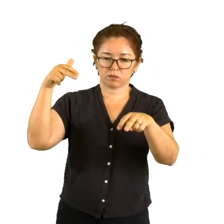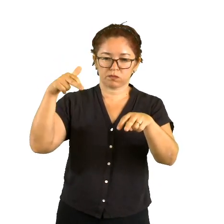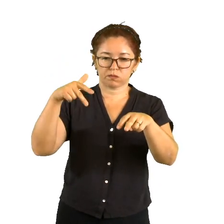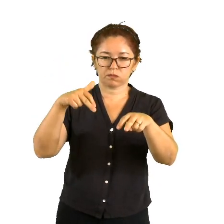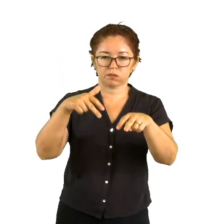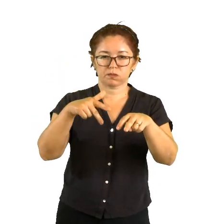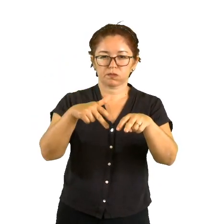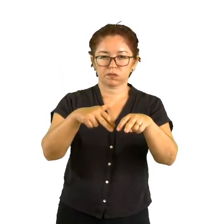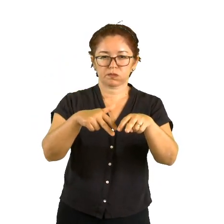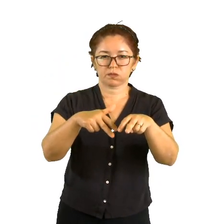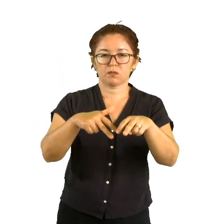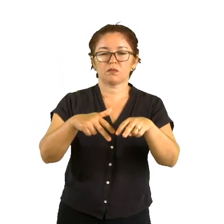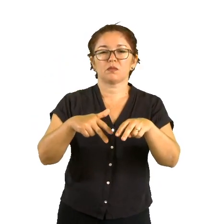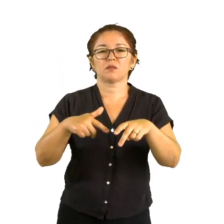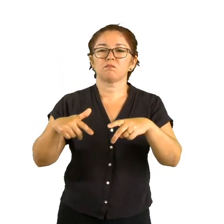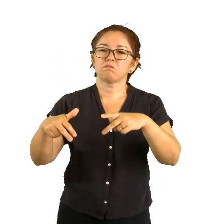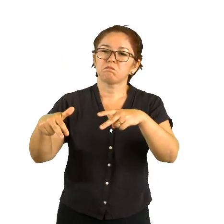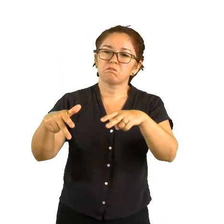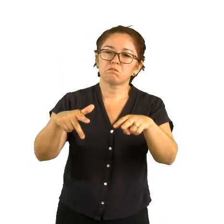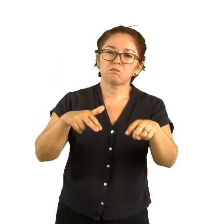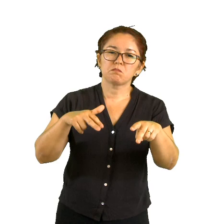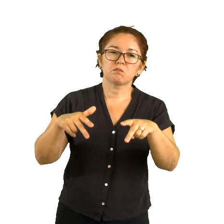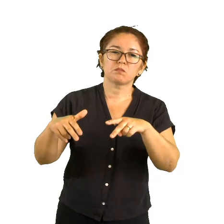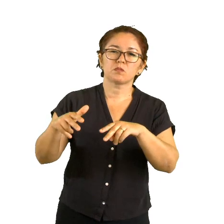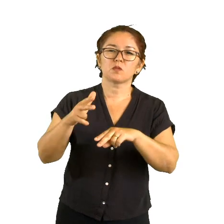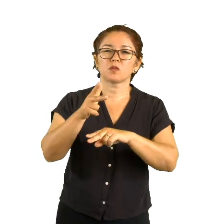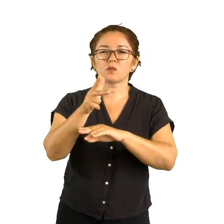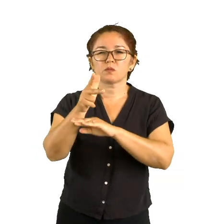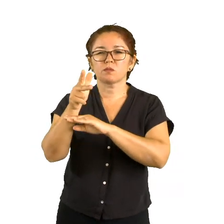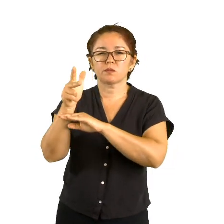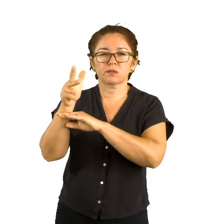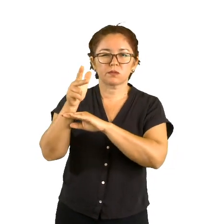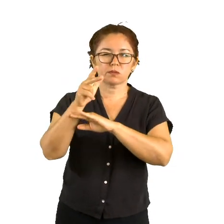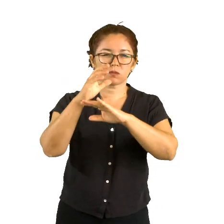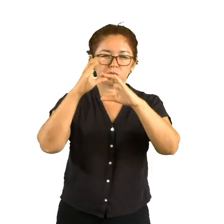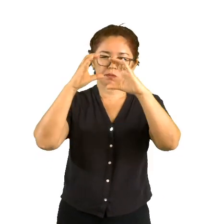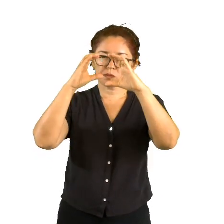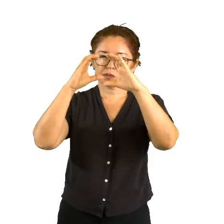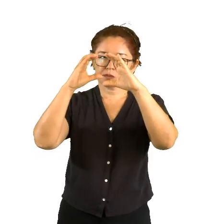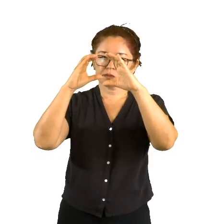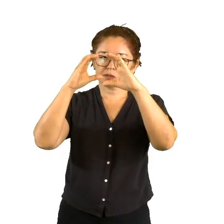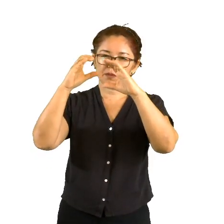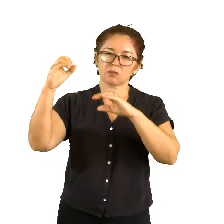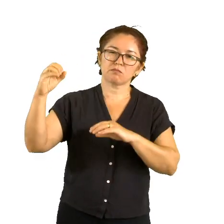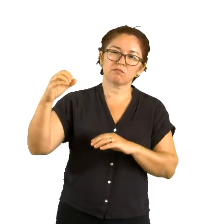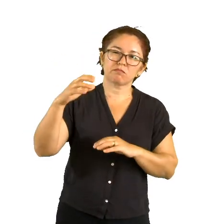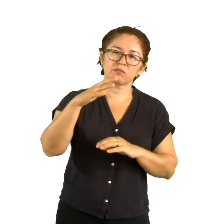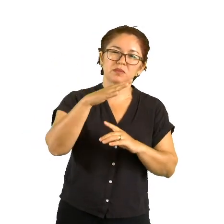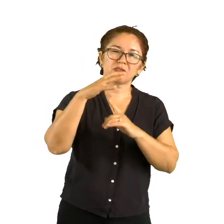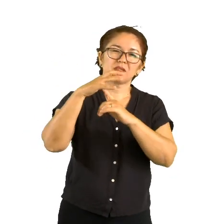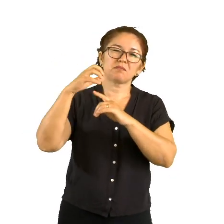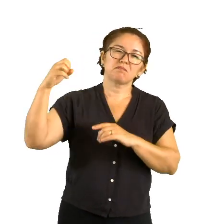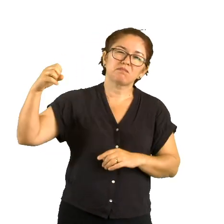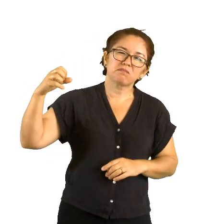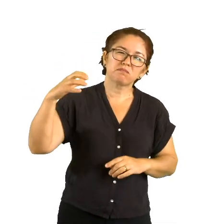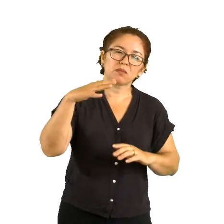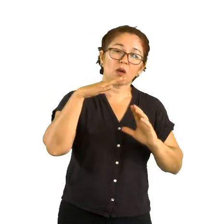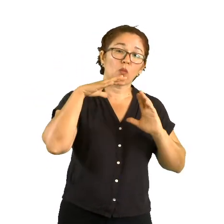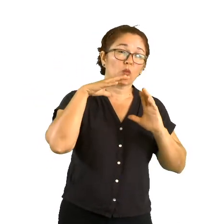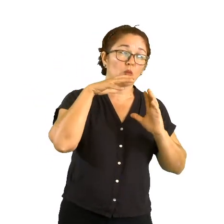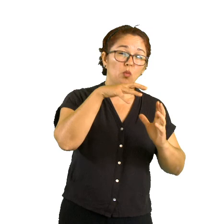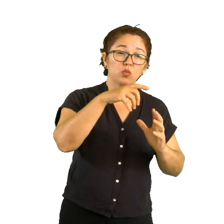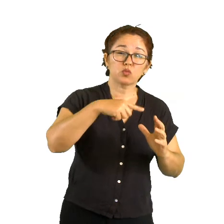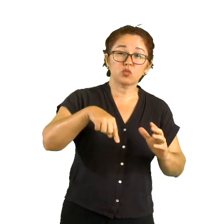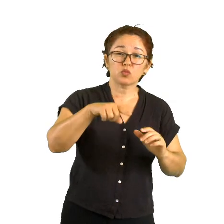tempo lá, isso foi filmado e transmitido para o mundo inteiro, foi um grande evento que